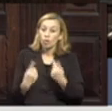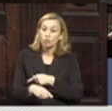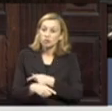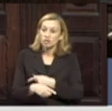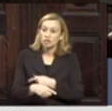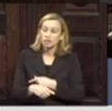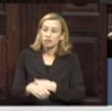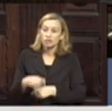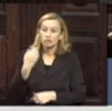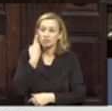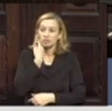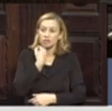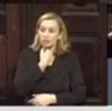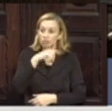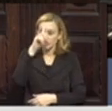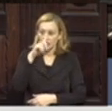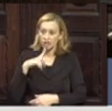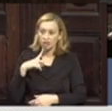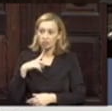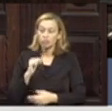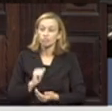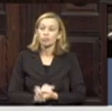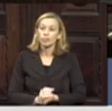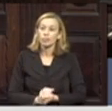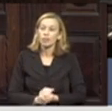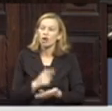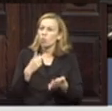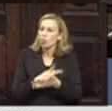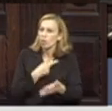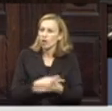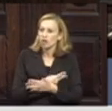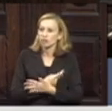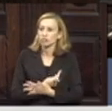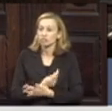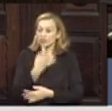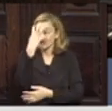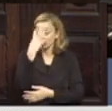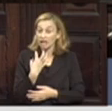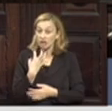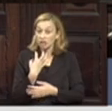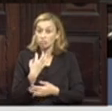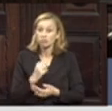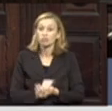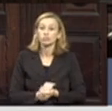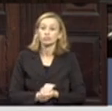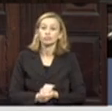Nós temos visto, senhores deputados, alguns erros